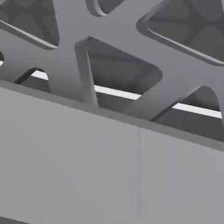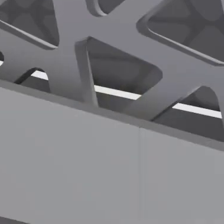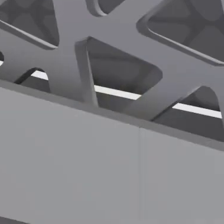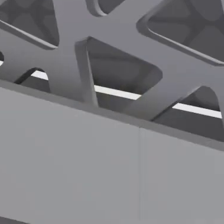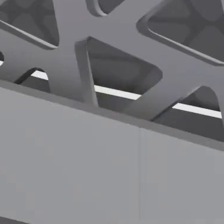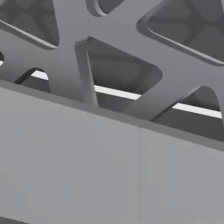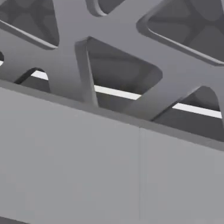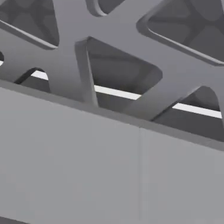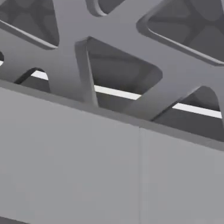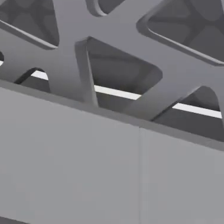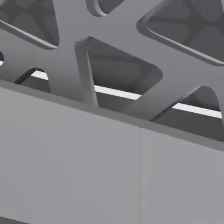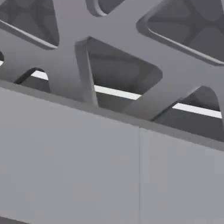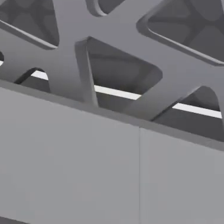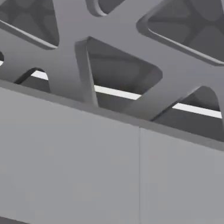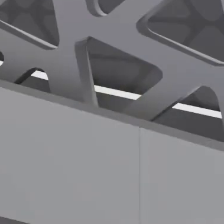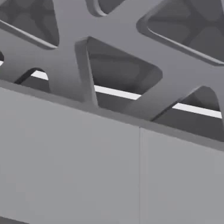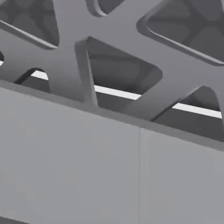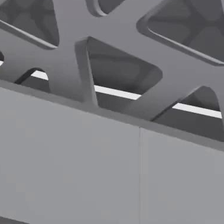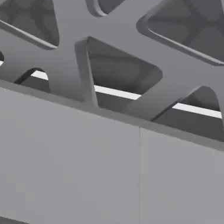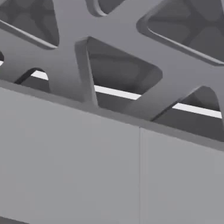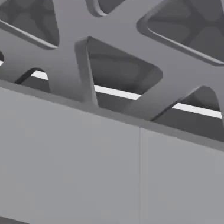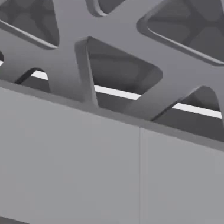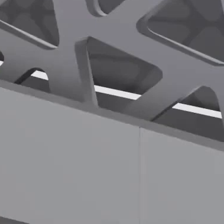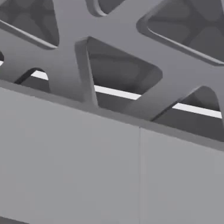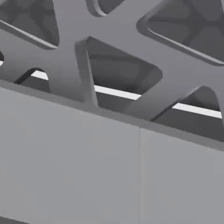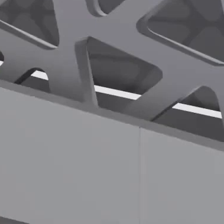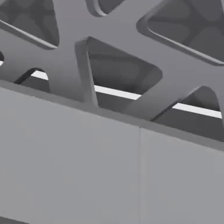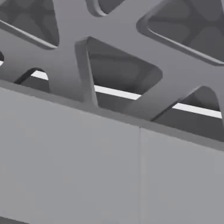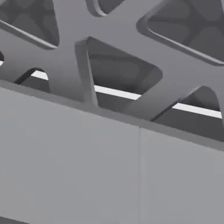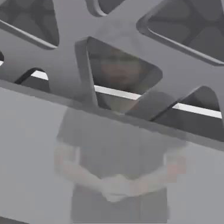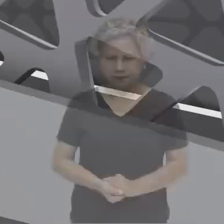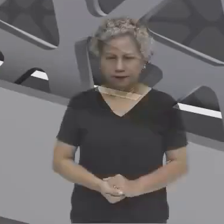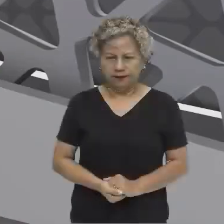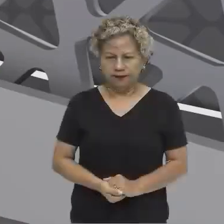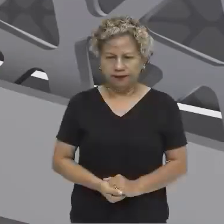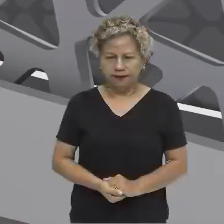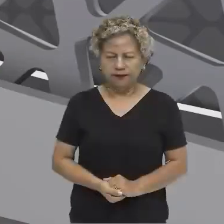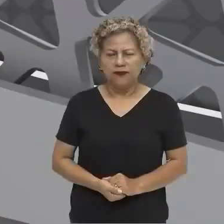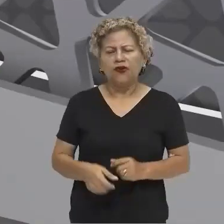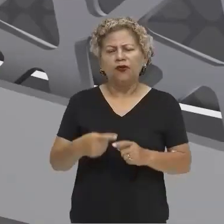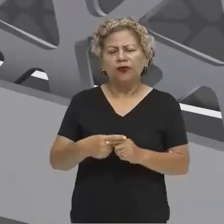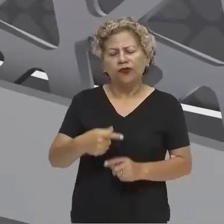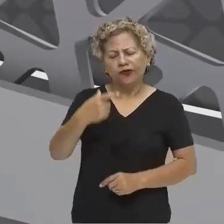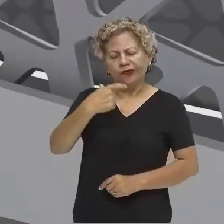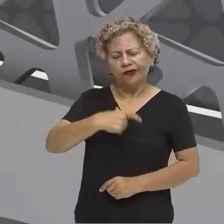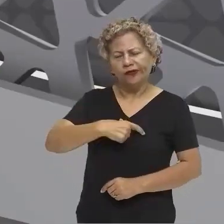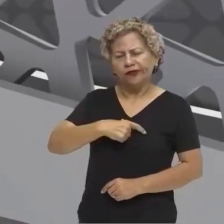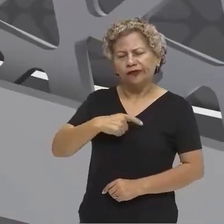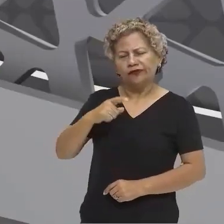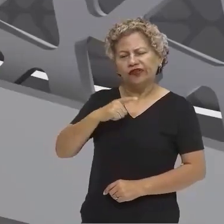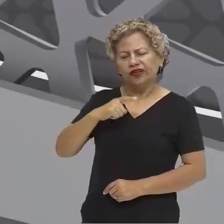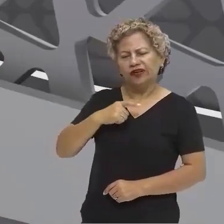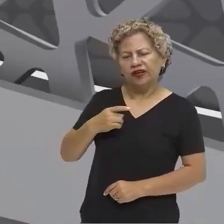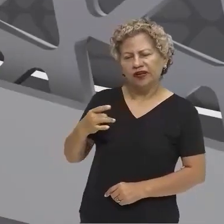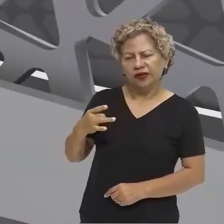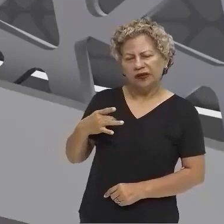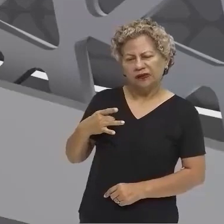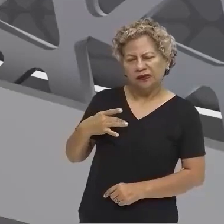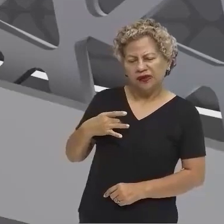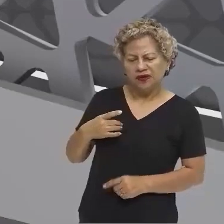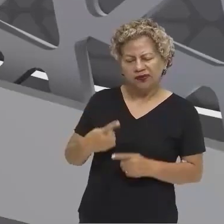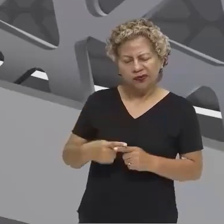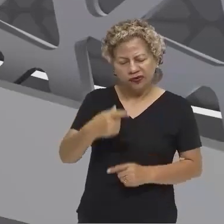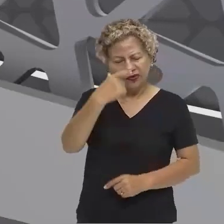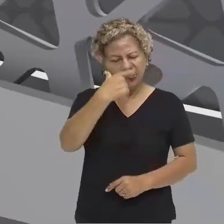relacionar contigo? Então, são coisas que nós temos que entender. O porquê do meu medo, o porquê dos meus anseios, o porquê de eu